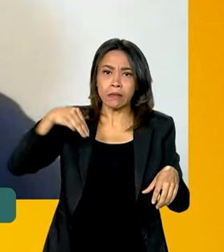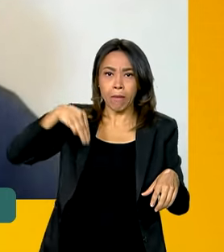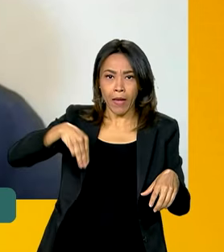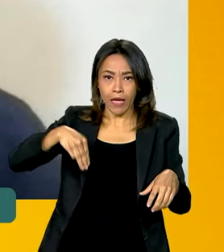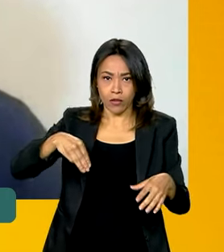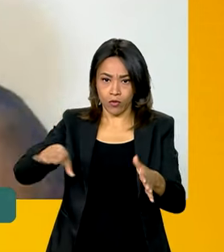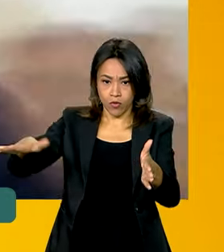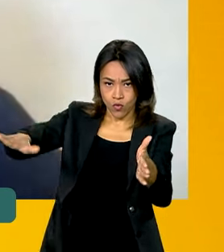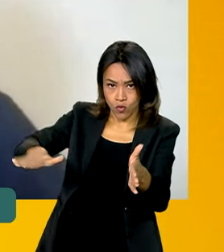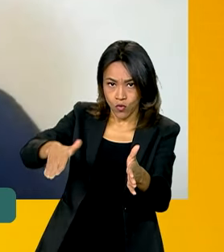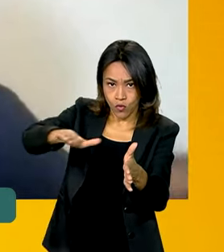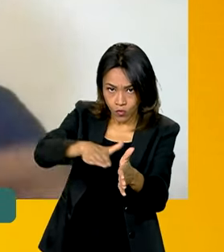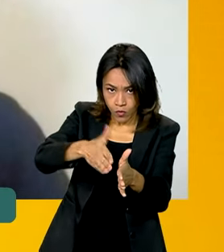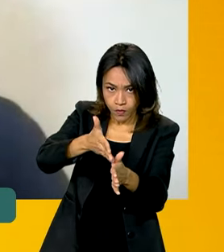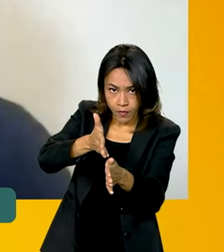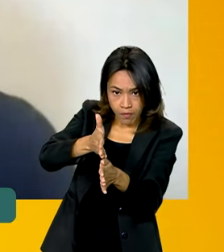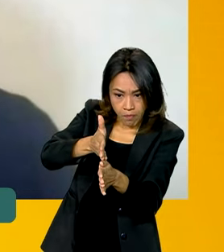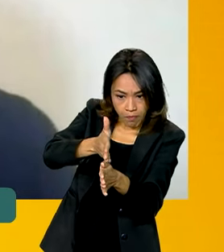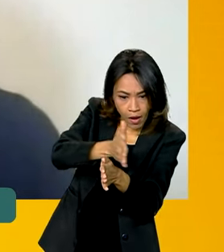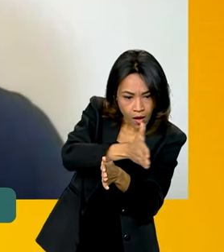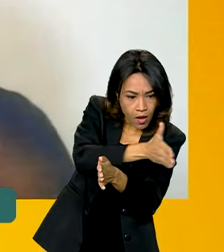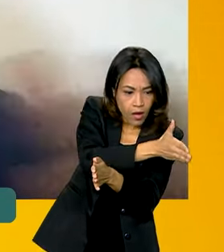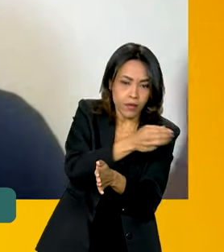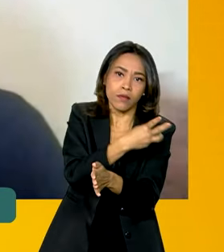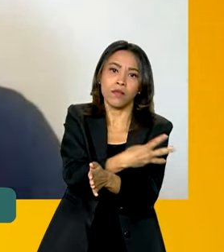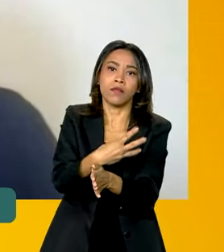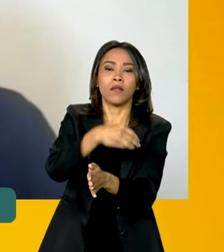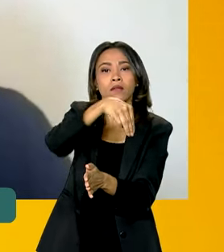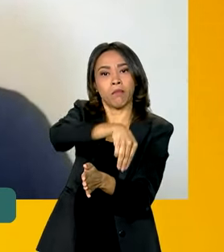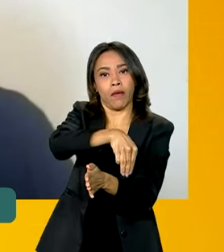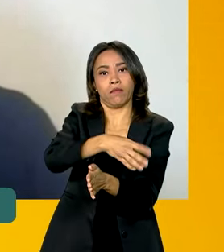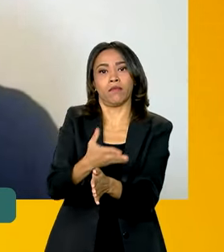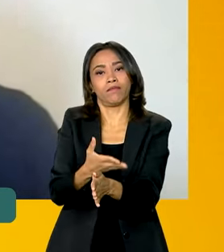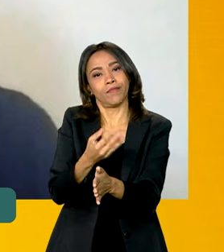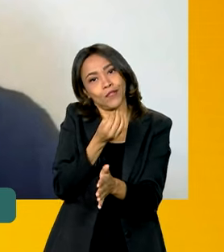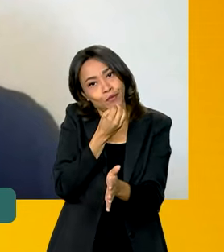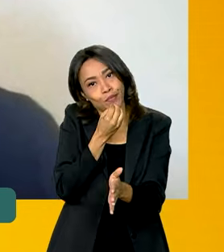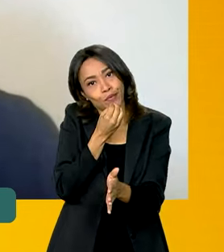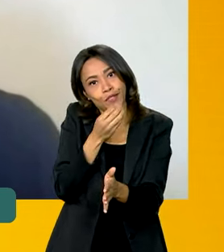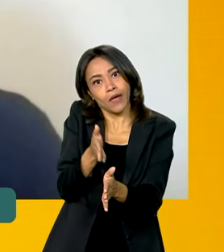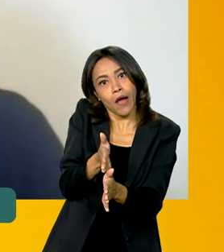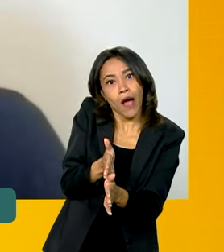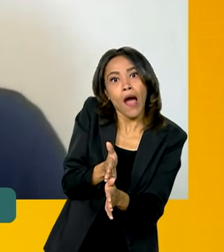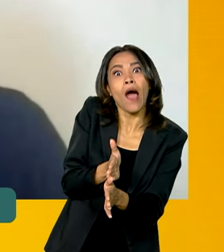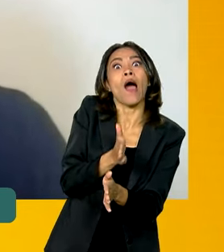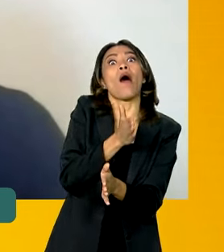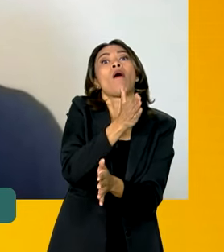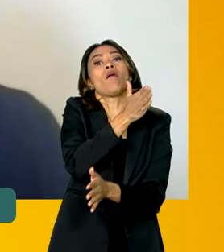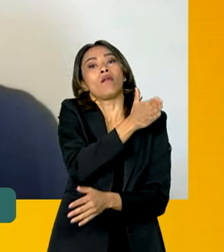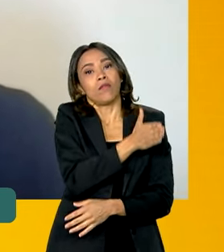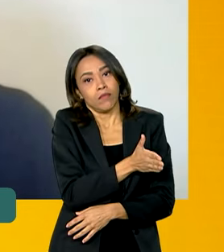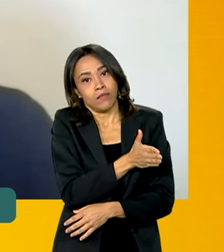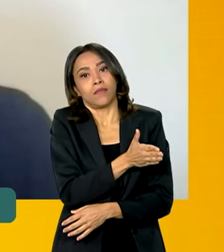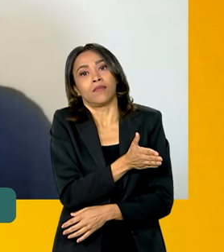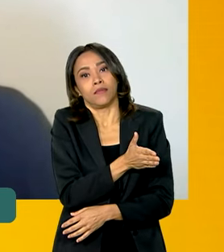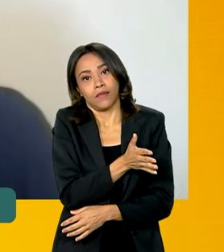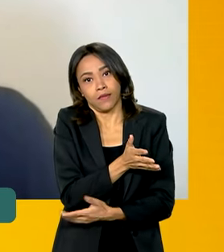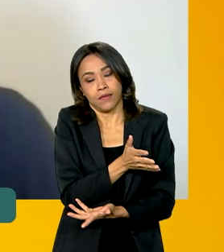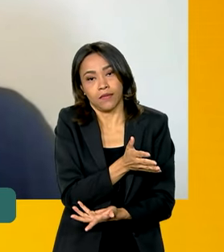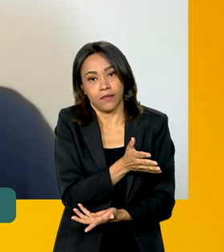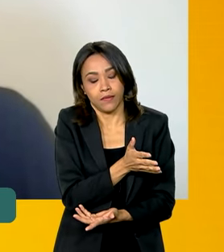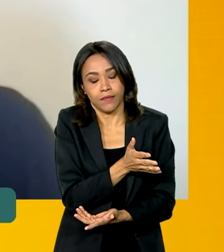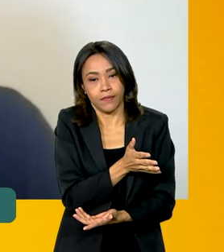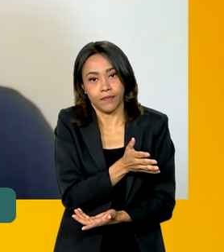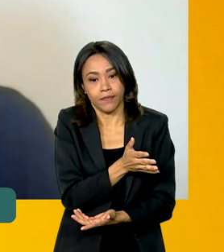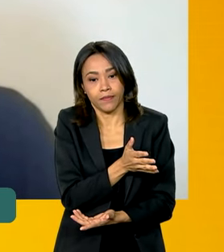né, dessa amplitude de maré. E, no entanto, a gente deveria estar aumentando esse tipo